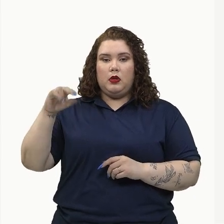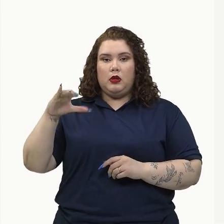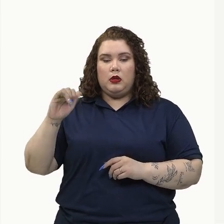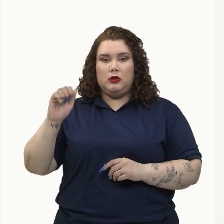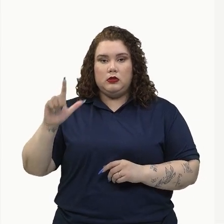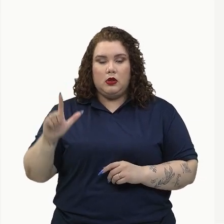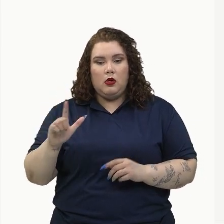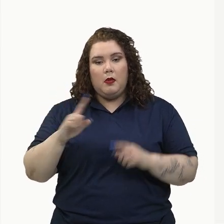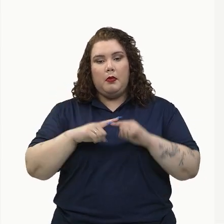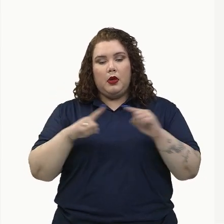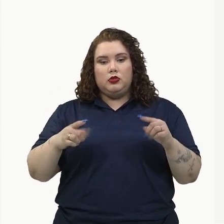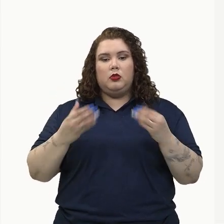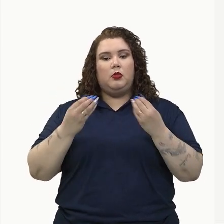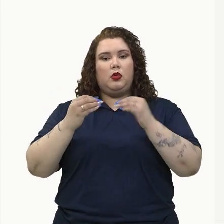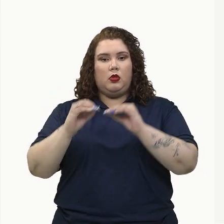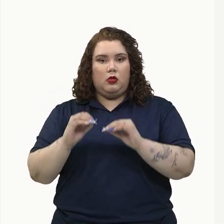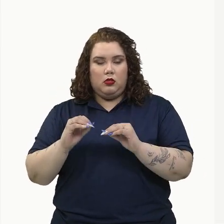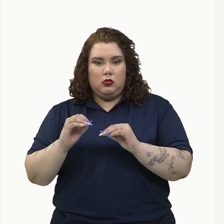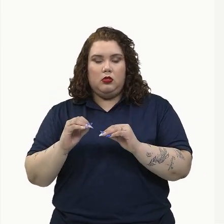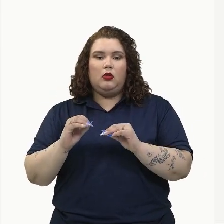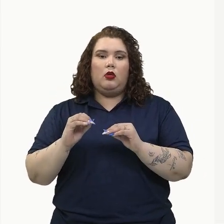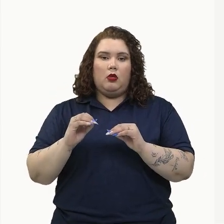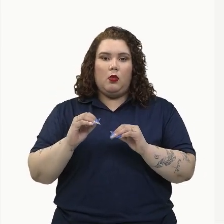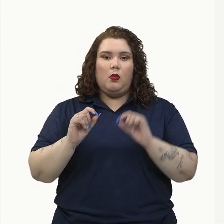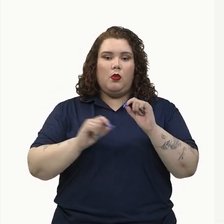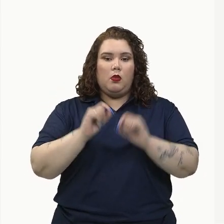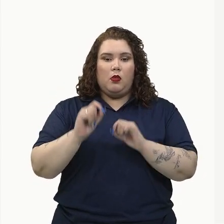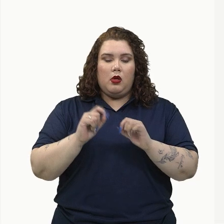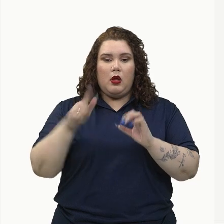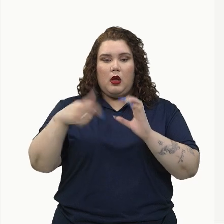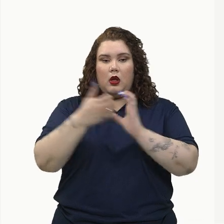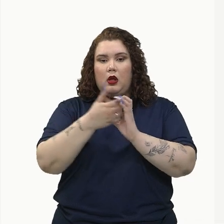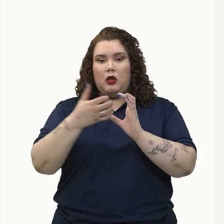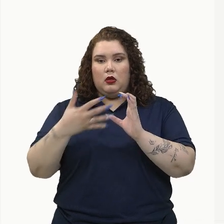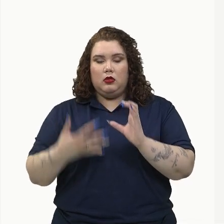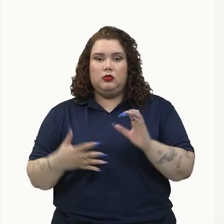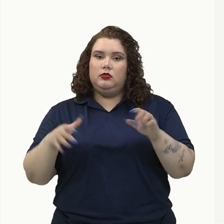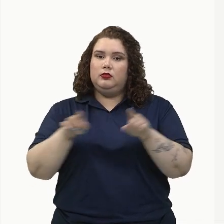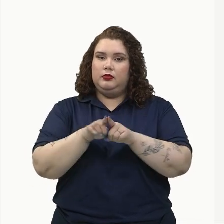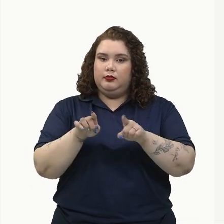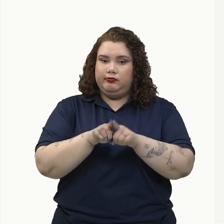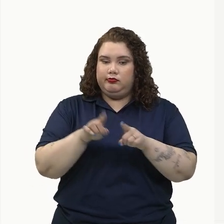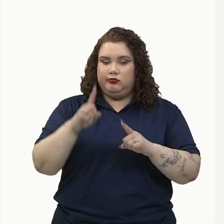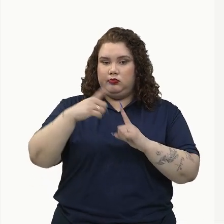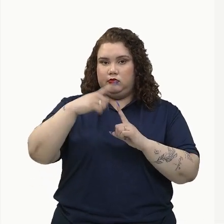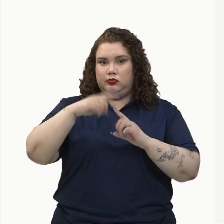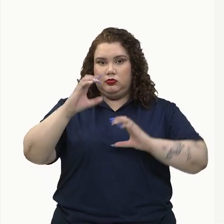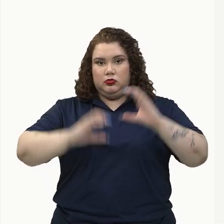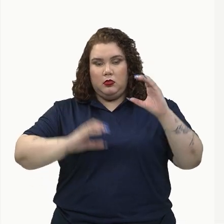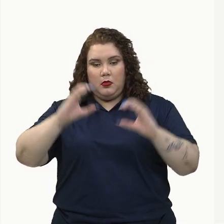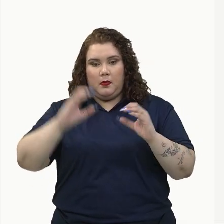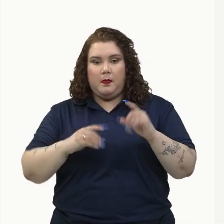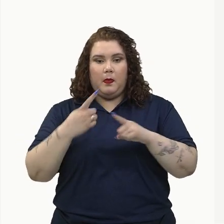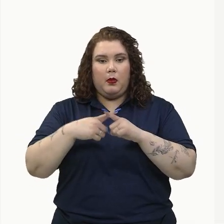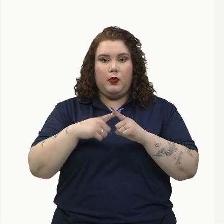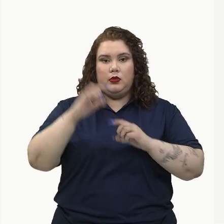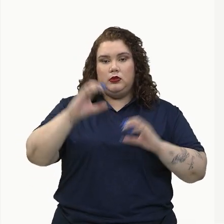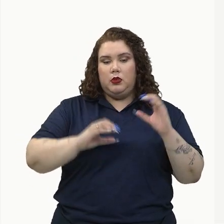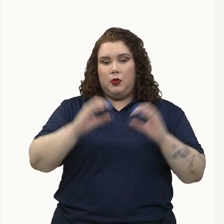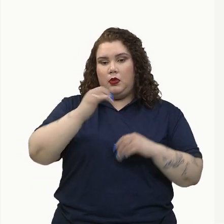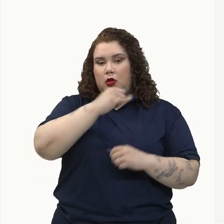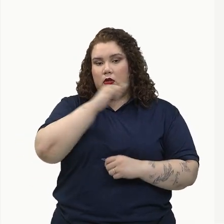destacar a diferença de potencial mais adiante, que é uma das características também no circuito, já que no circuito elétrico a gente